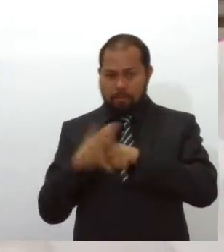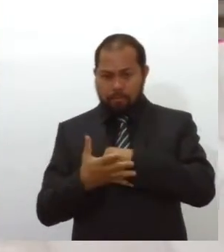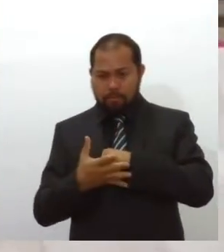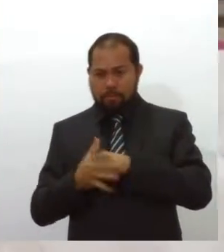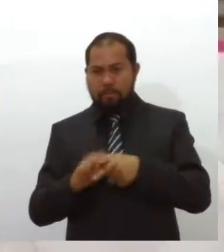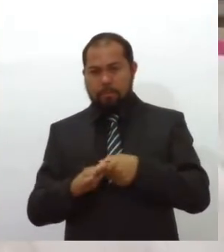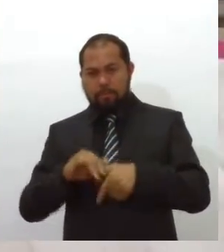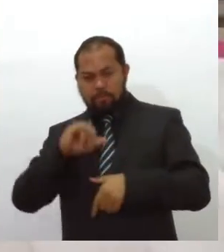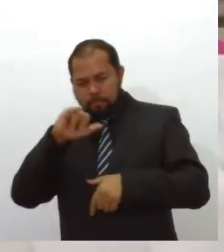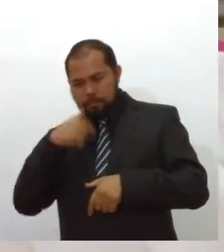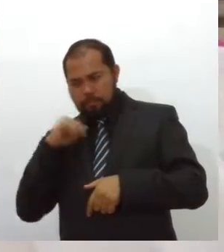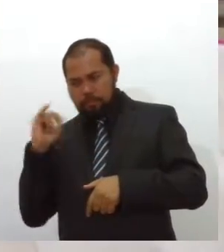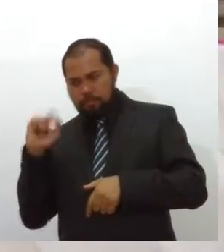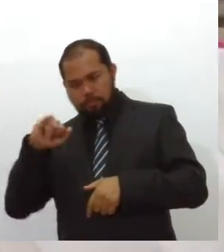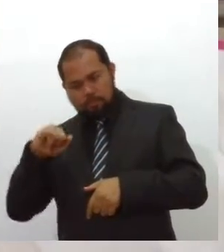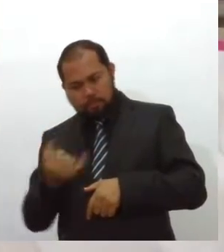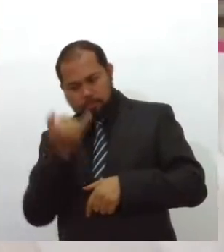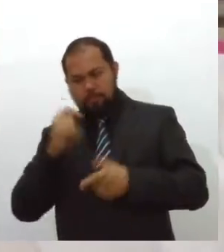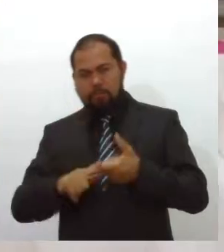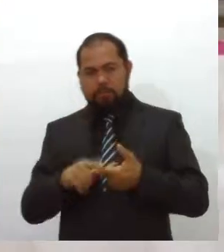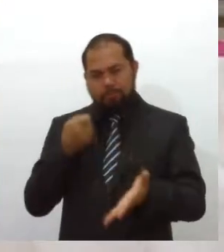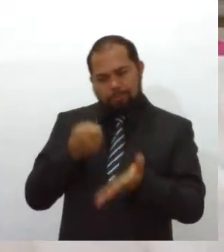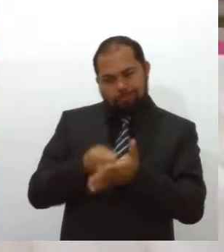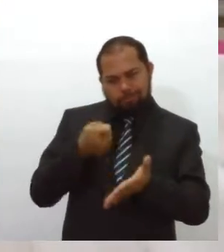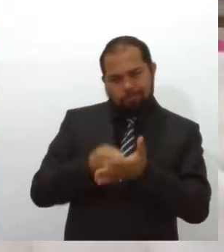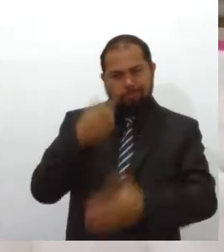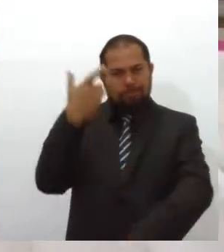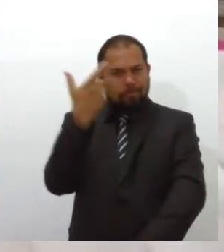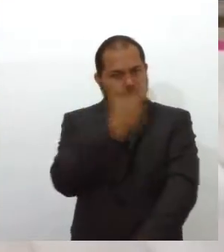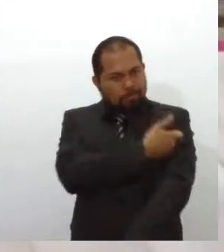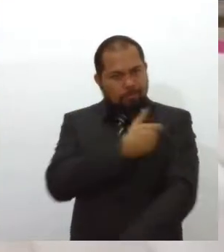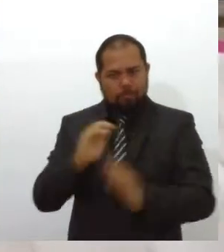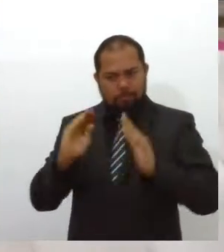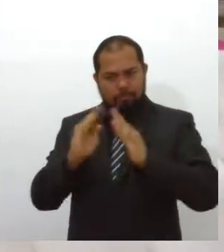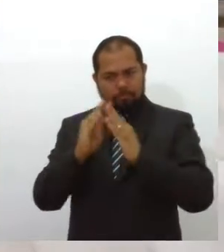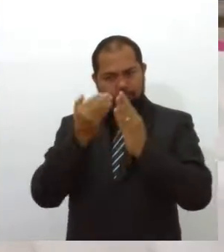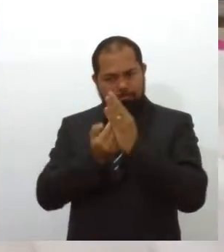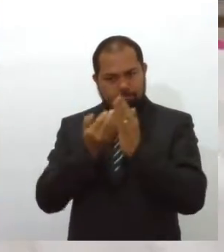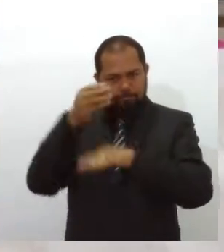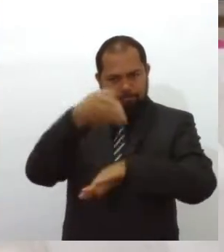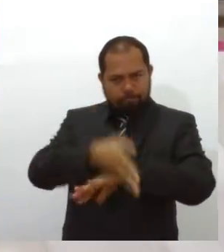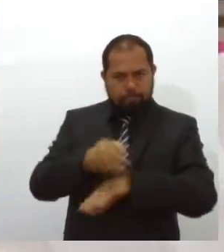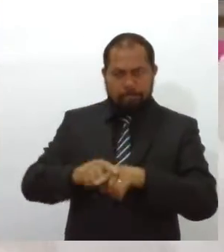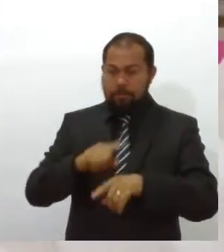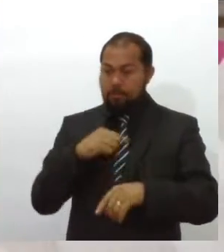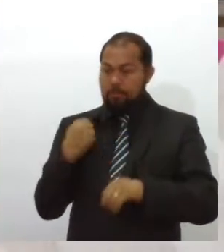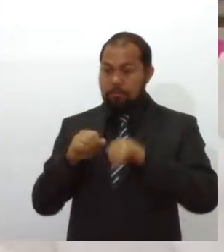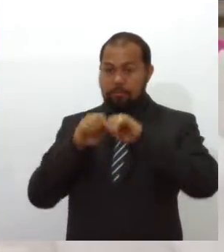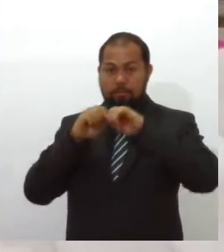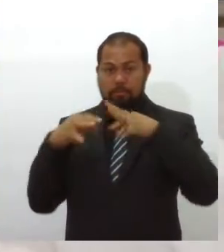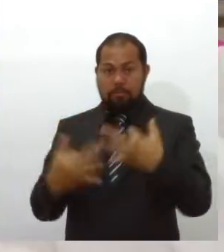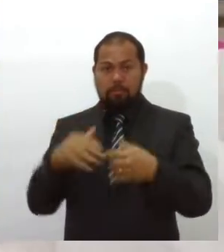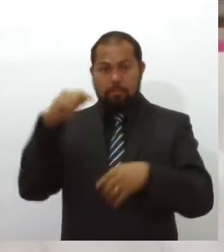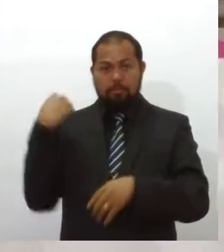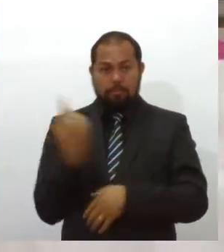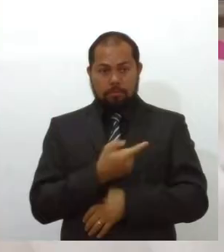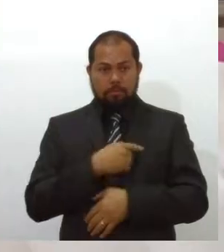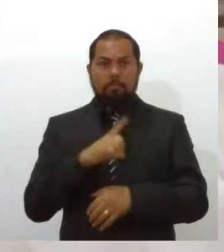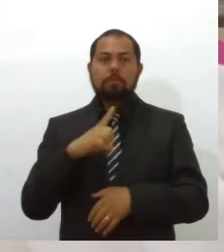reforçar essa vacinação dentro do ambiente escolar. Na nossa rede, nós temos, nesse momento,